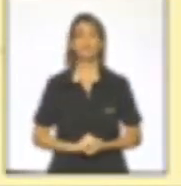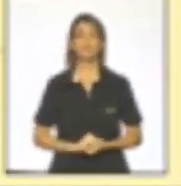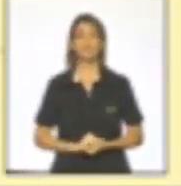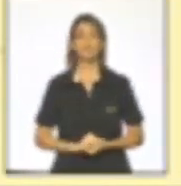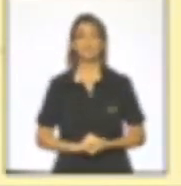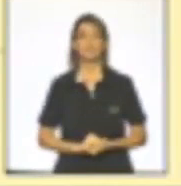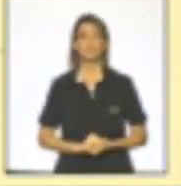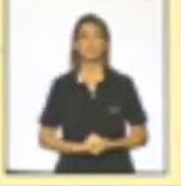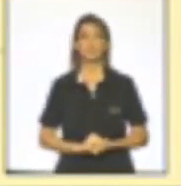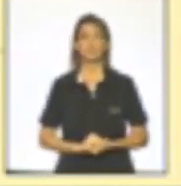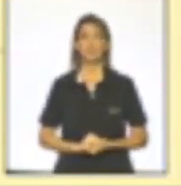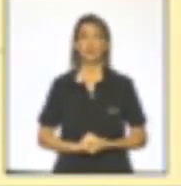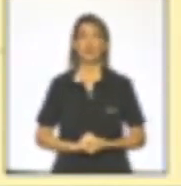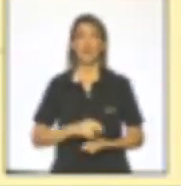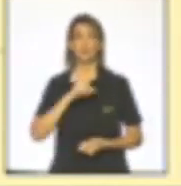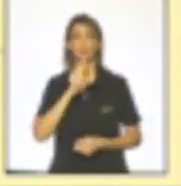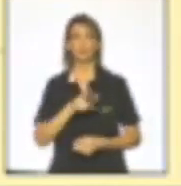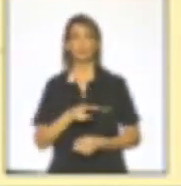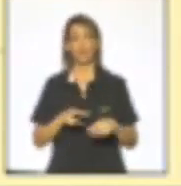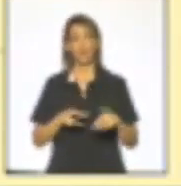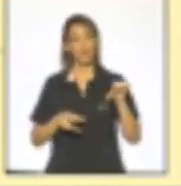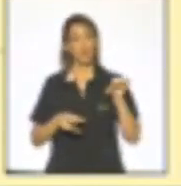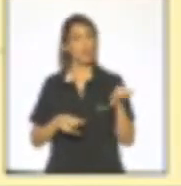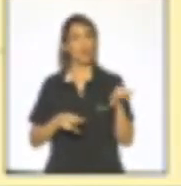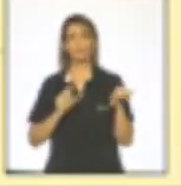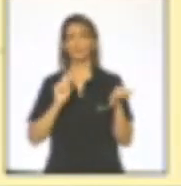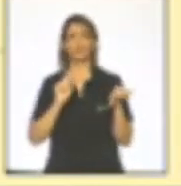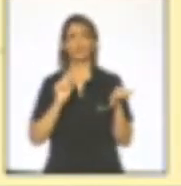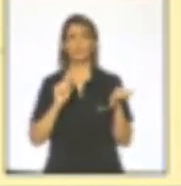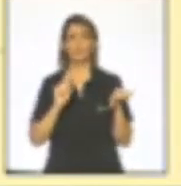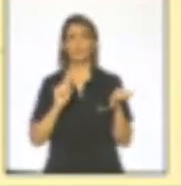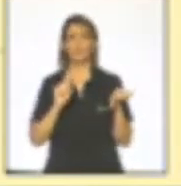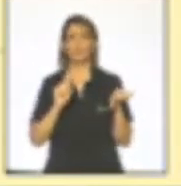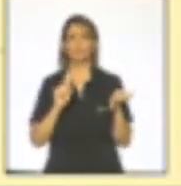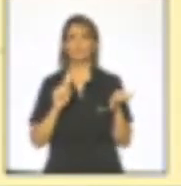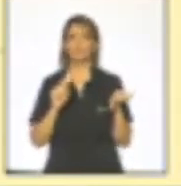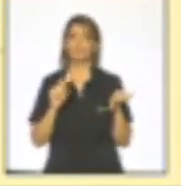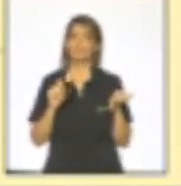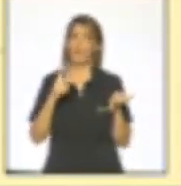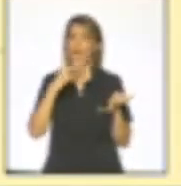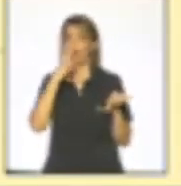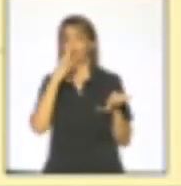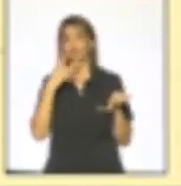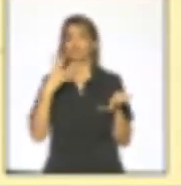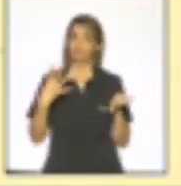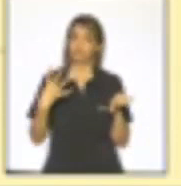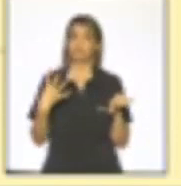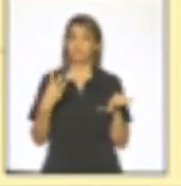Para dar 9, tem que ser no mínimo 3, né?